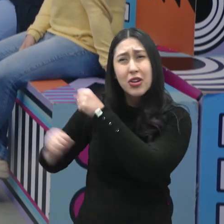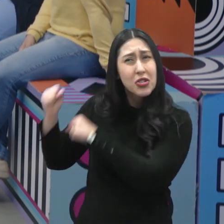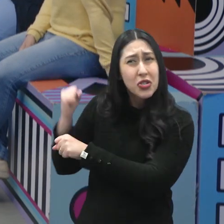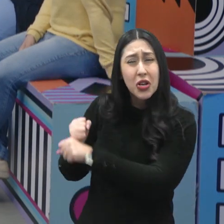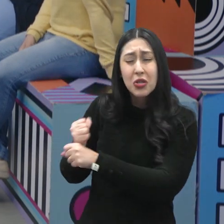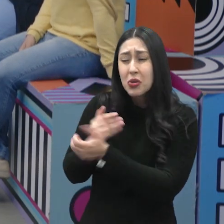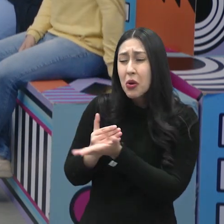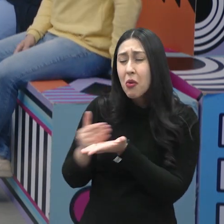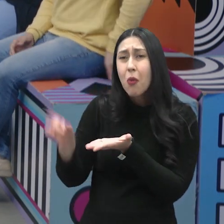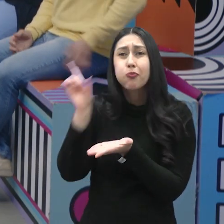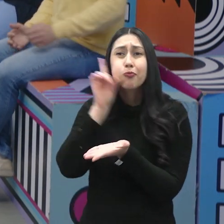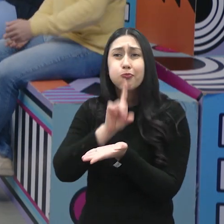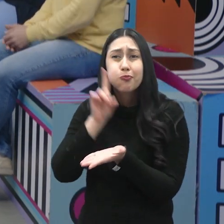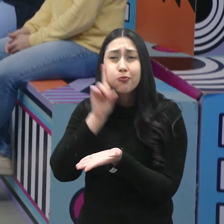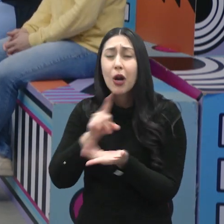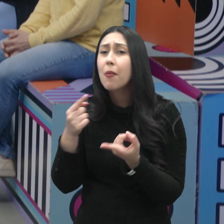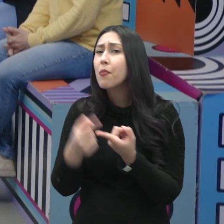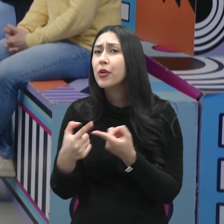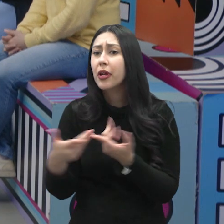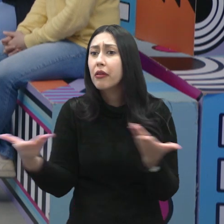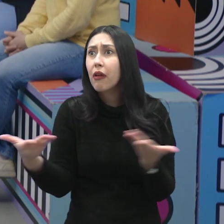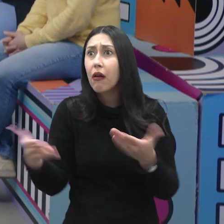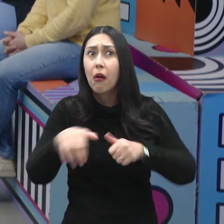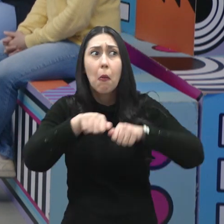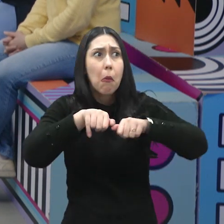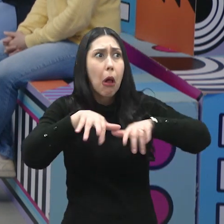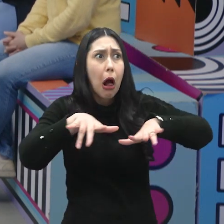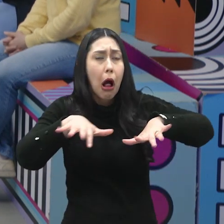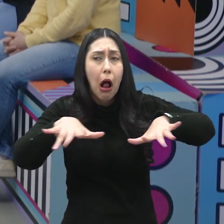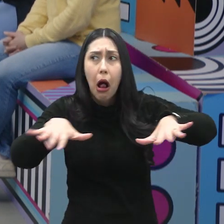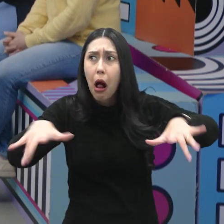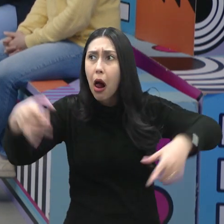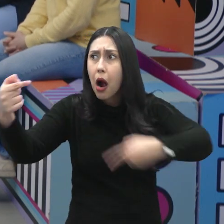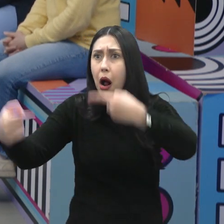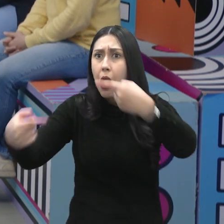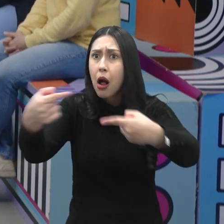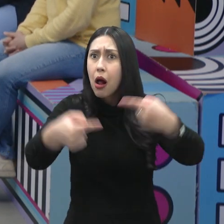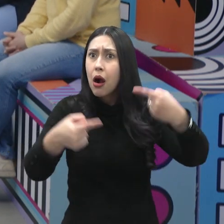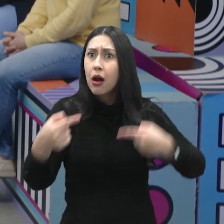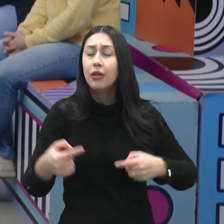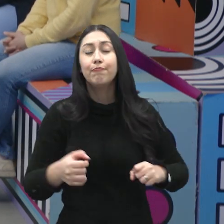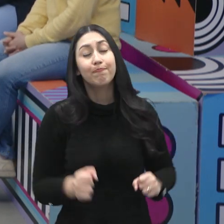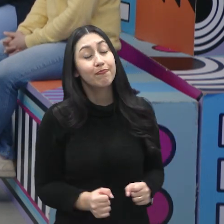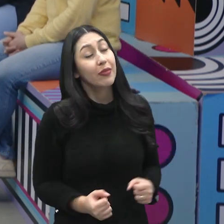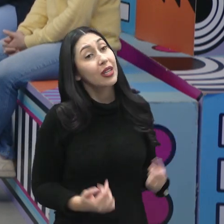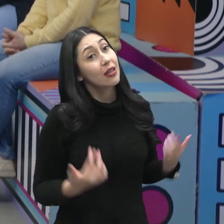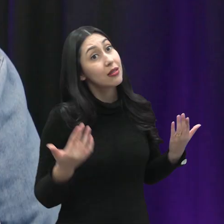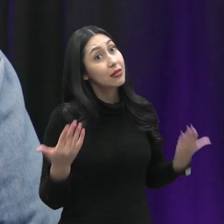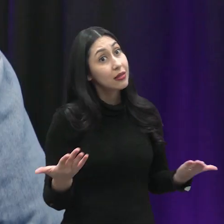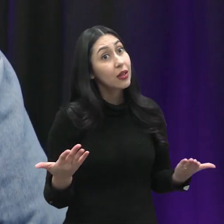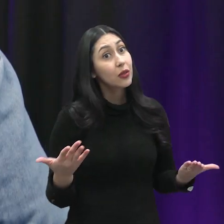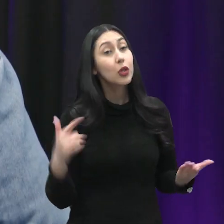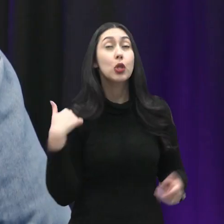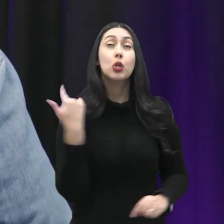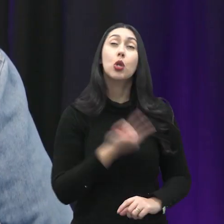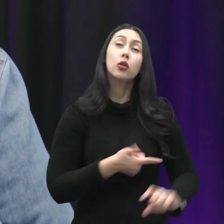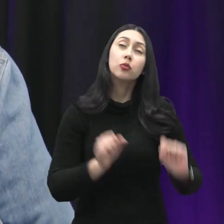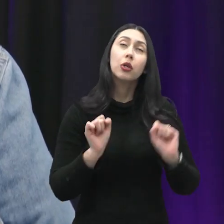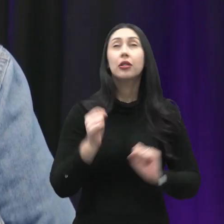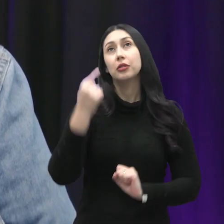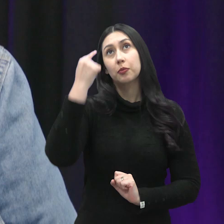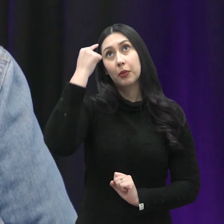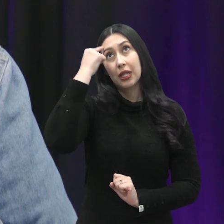lá nos Estados Unidos, né? Por que que tá sendo falado assim, né? Então, primeiro a gente pode levar em